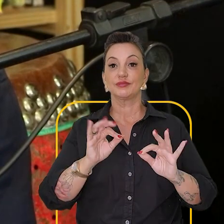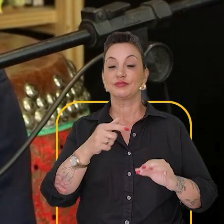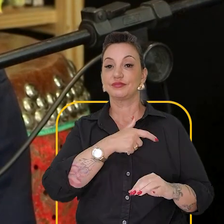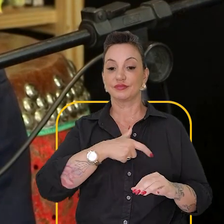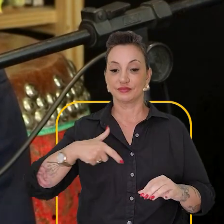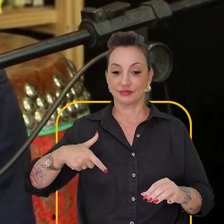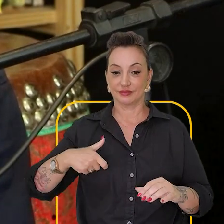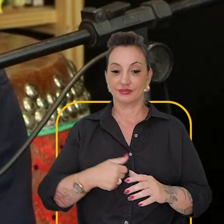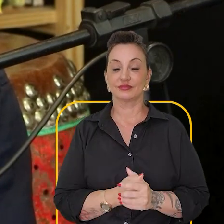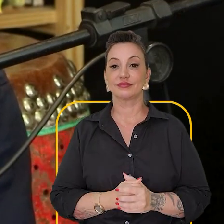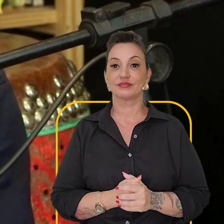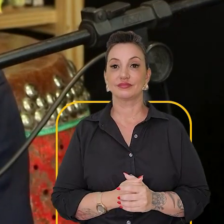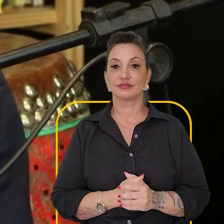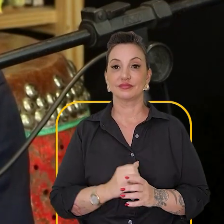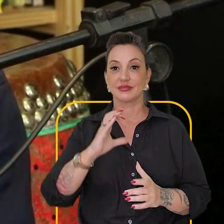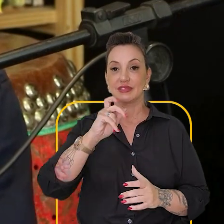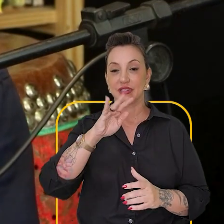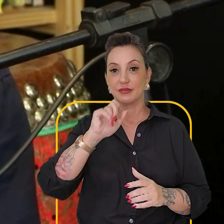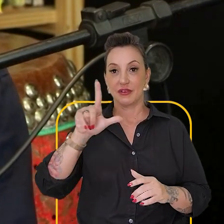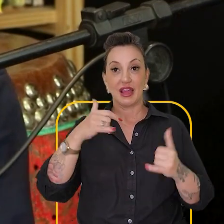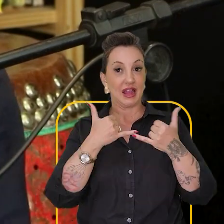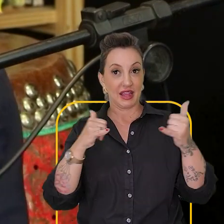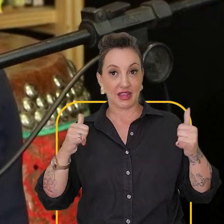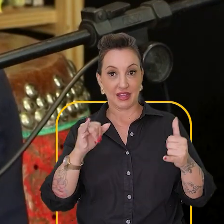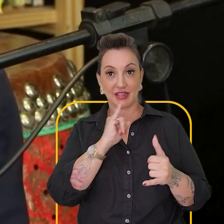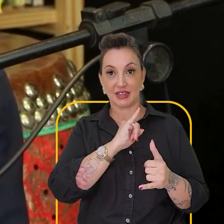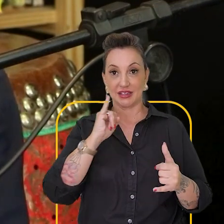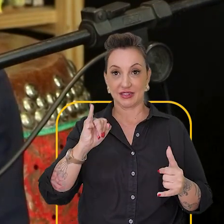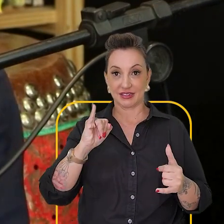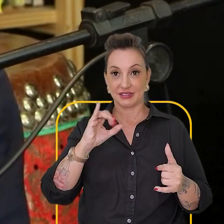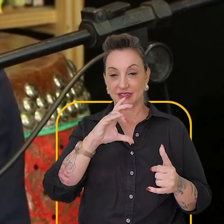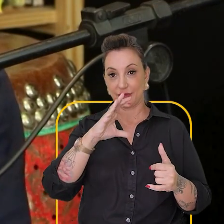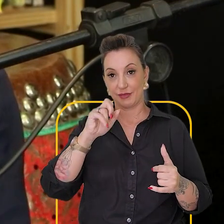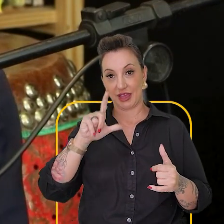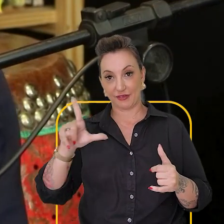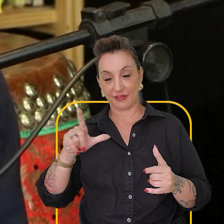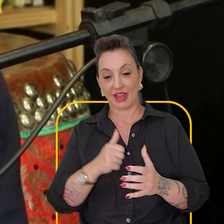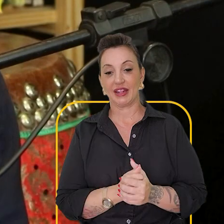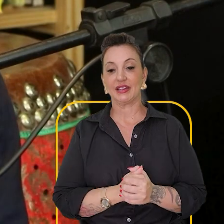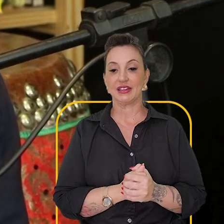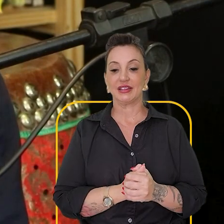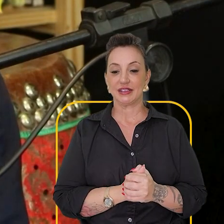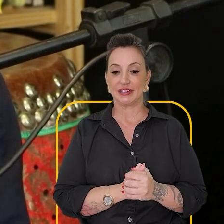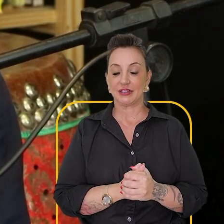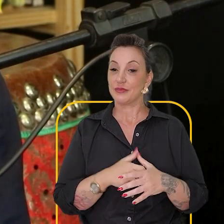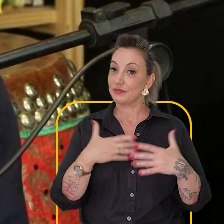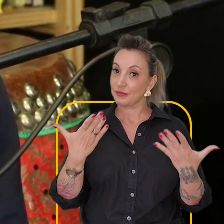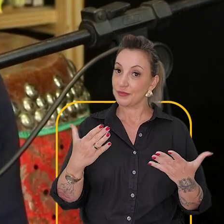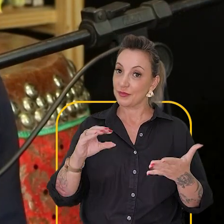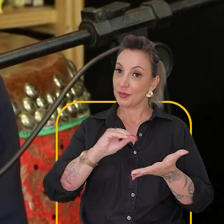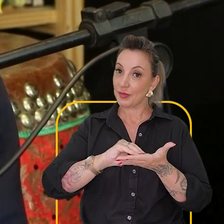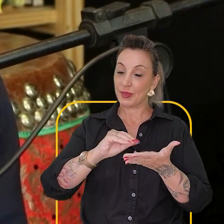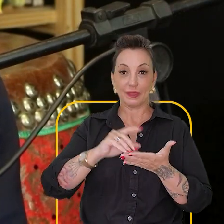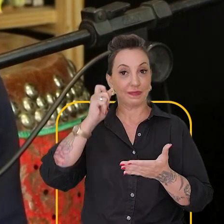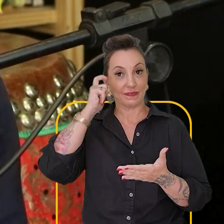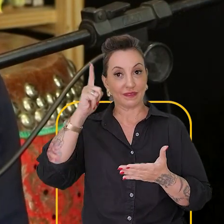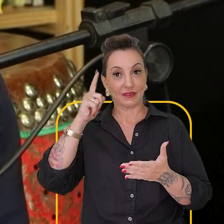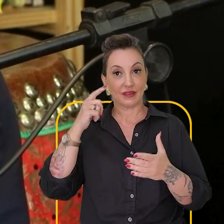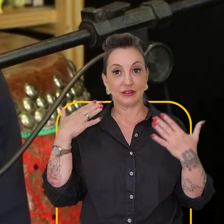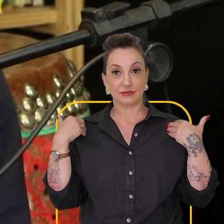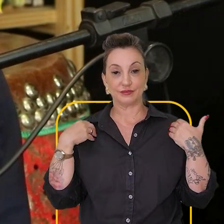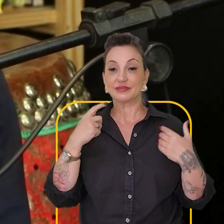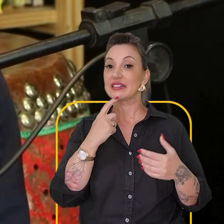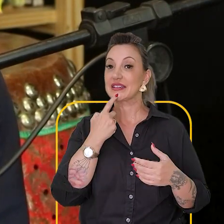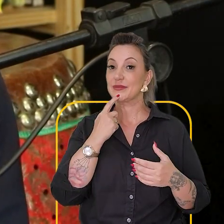apresentado pelo festival da lua projeto patrocinado pela CPFL energia pelo Instituto CPFL